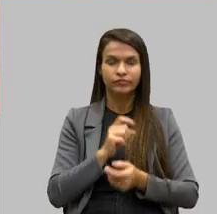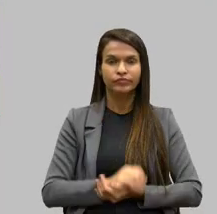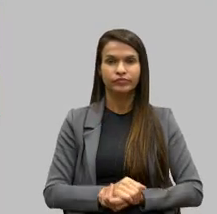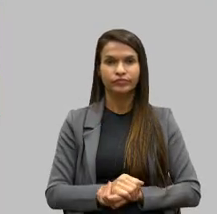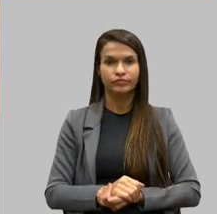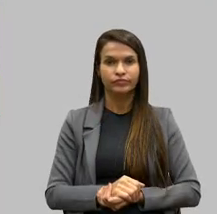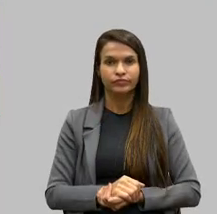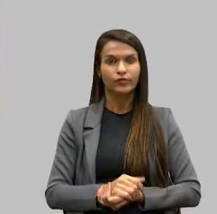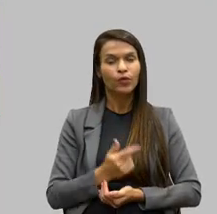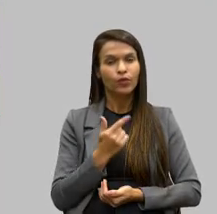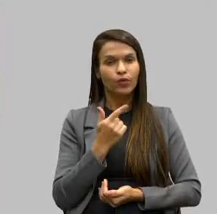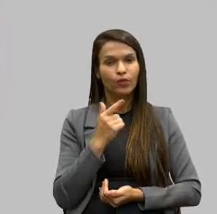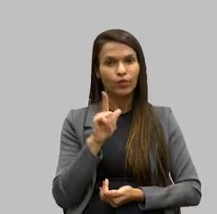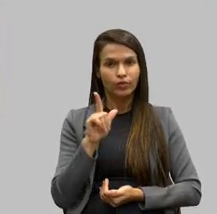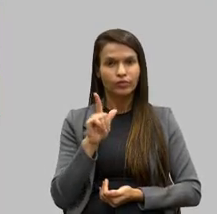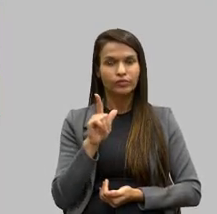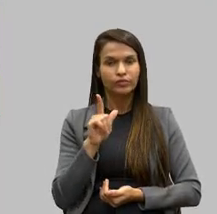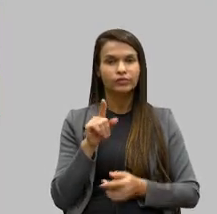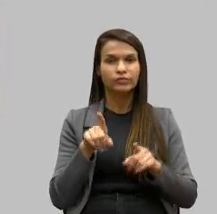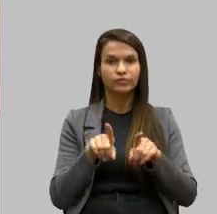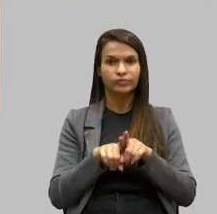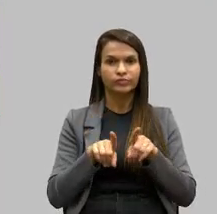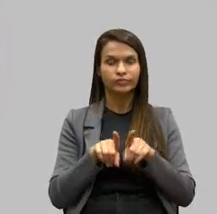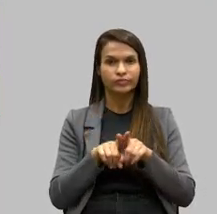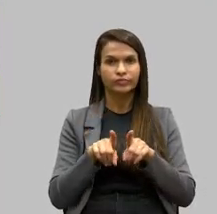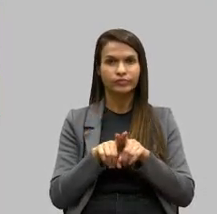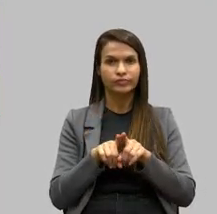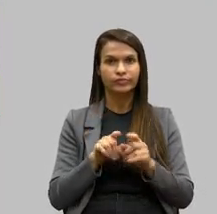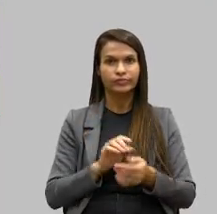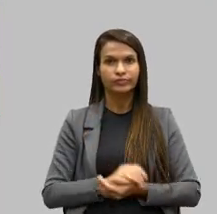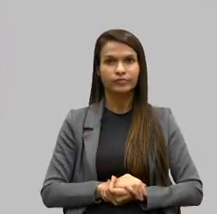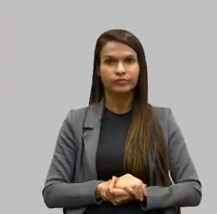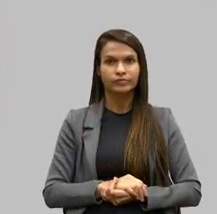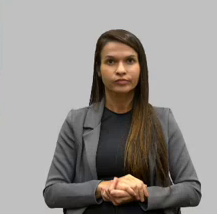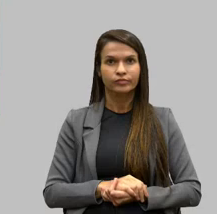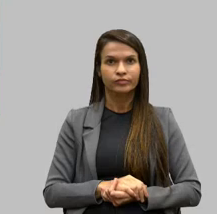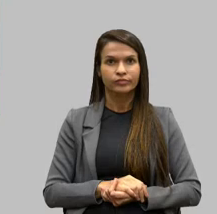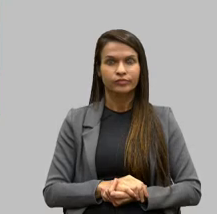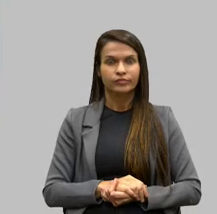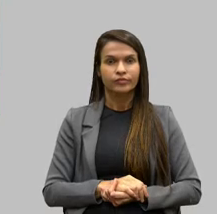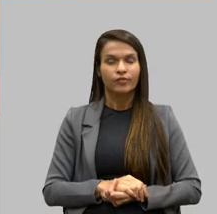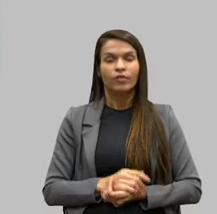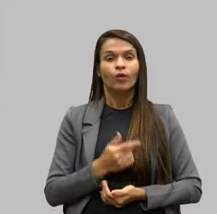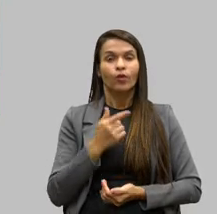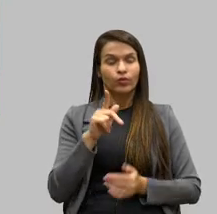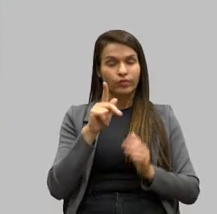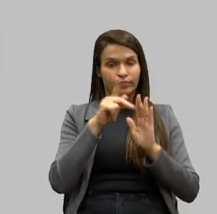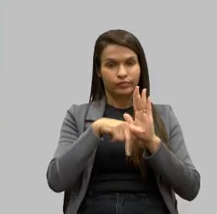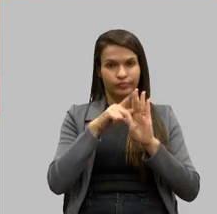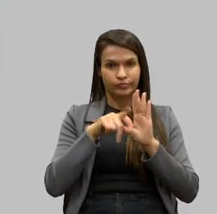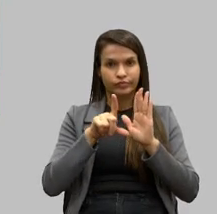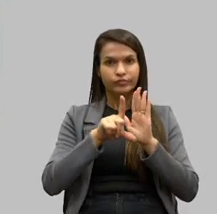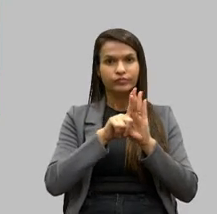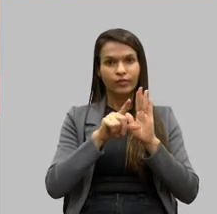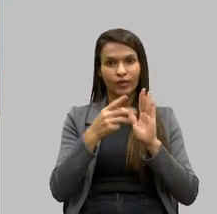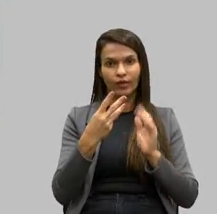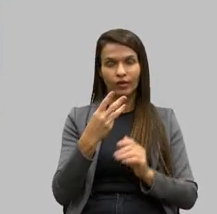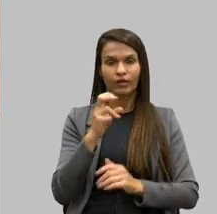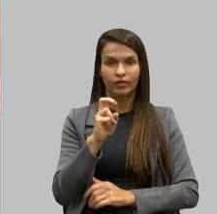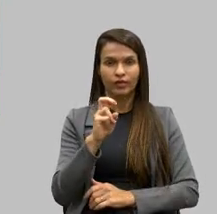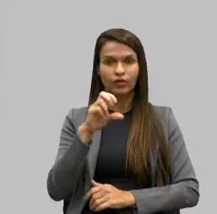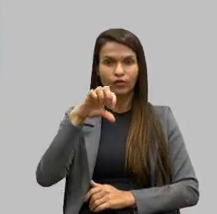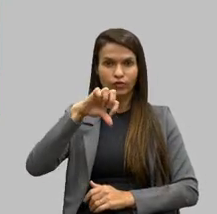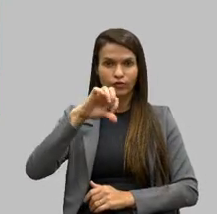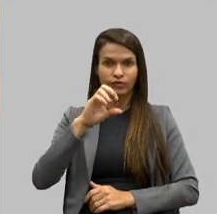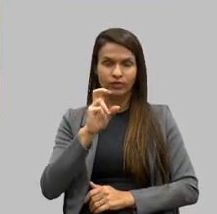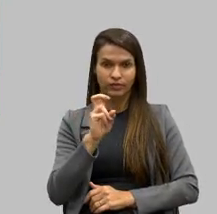próximo diz respeito também a outro projeto de lei que é o 3595.